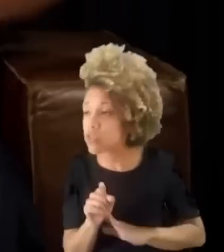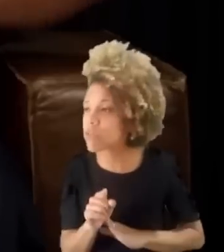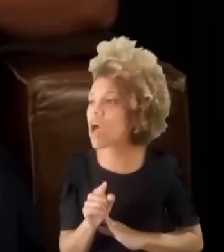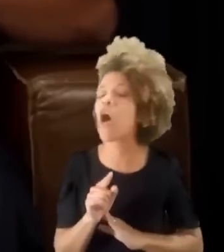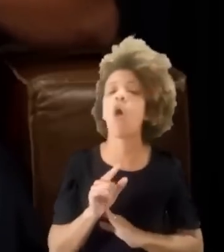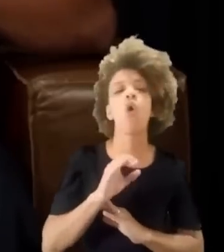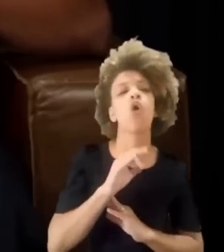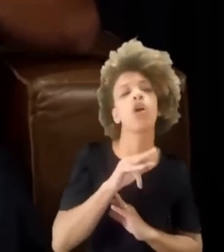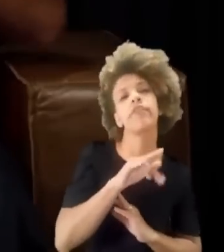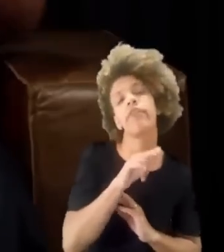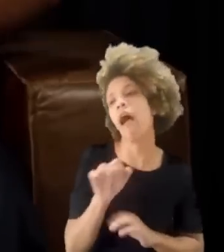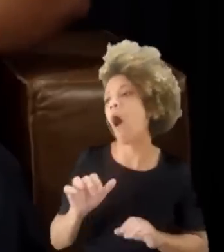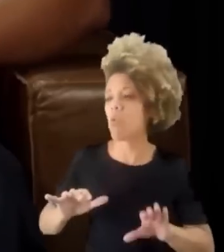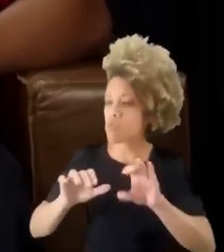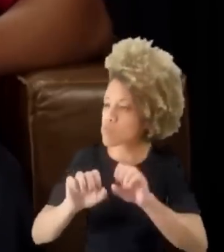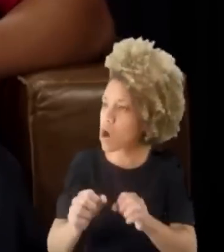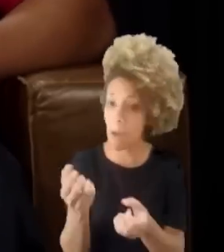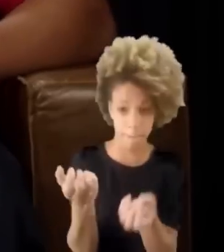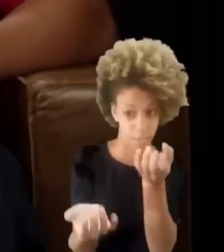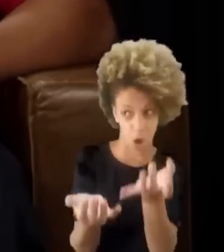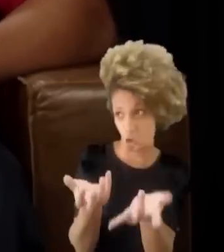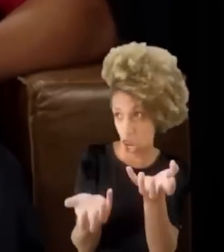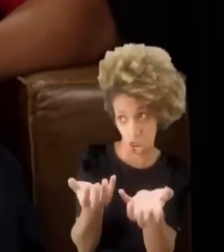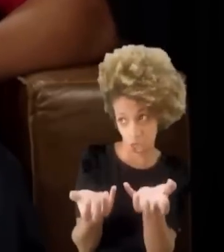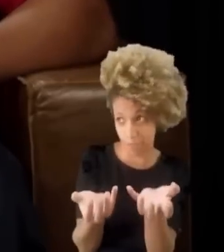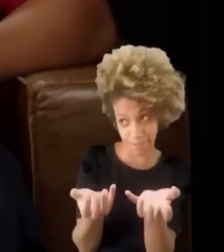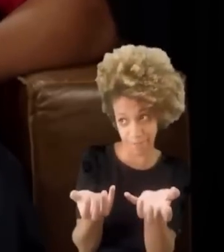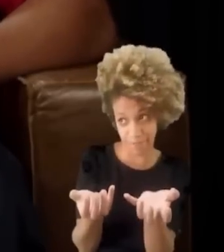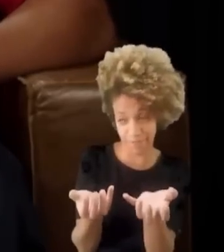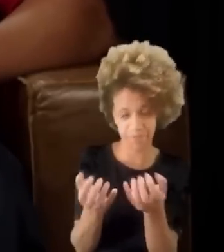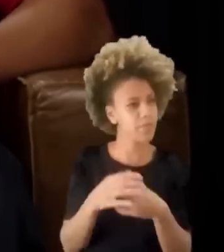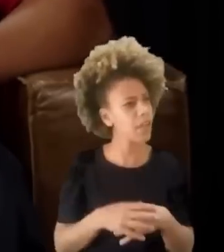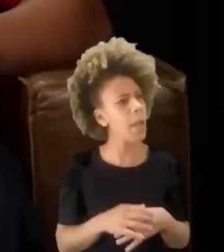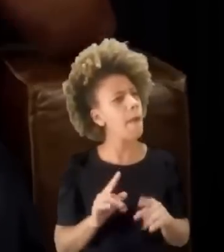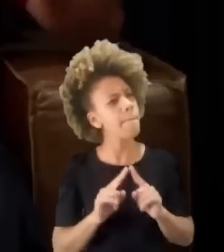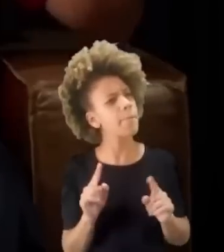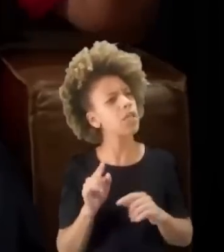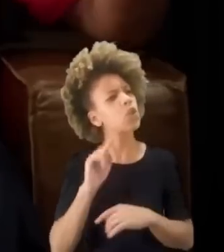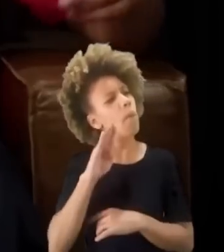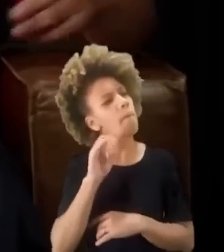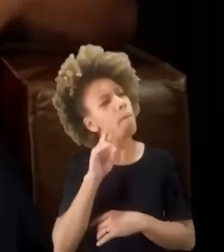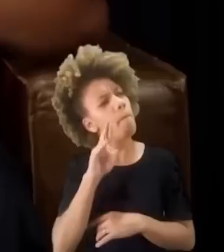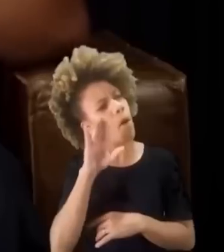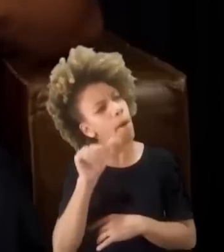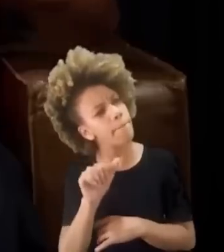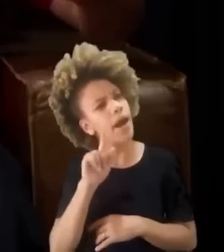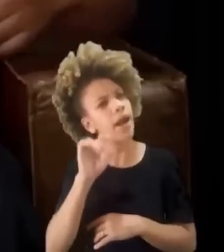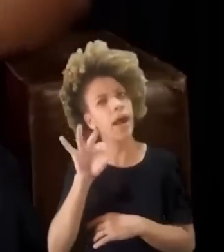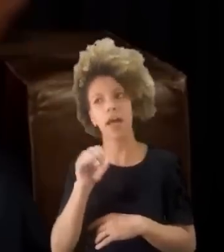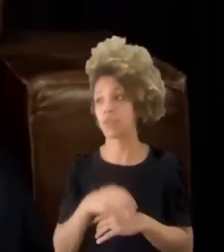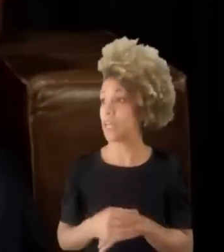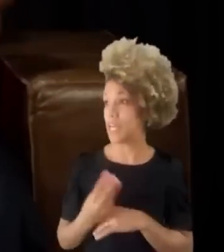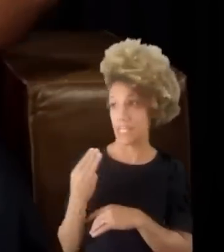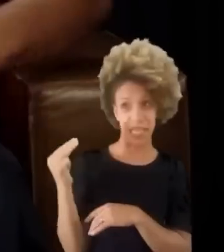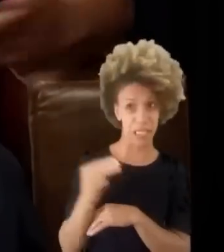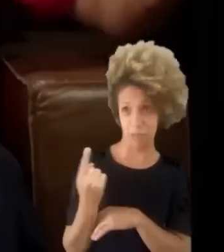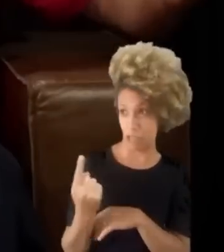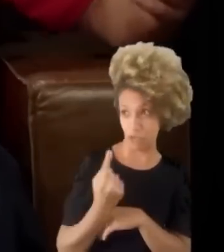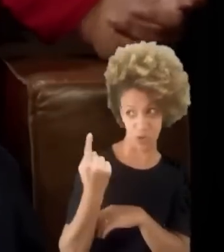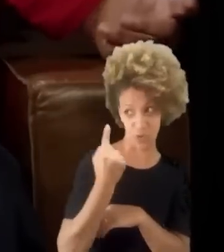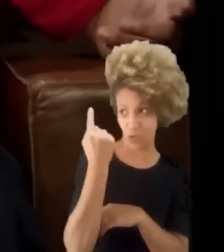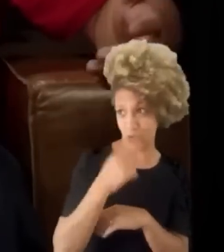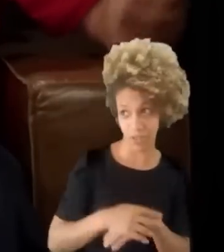questionar o colonialismo tocar fogo naquela estátua você tá ligado aí o pessoal fala assim pô mas o Borba Gato mano tem 13 m de altura irmão